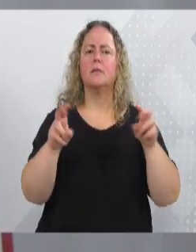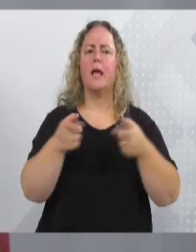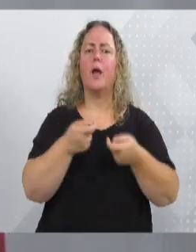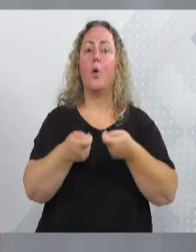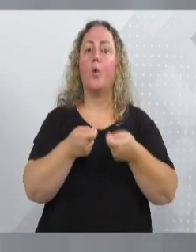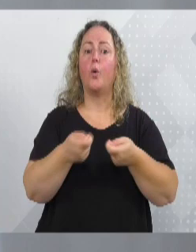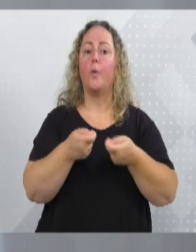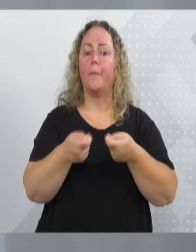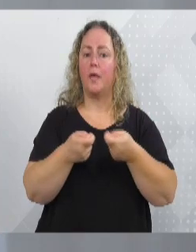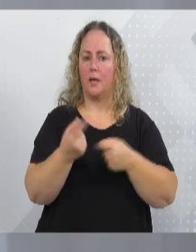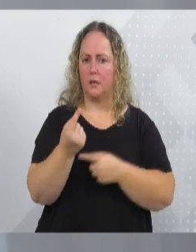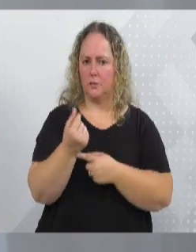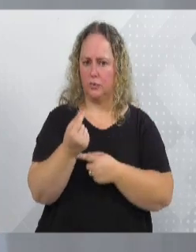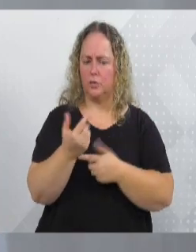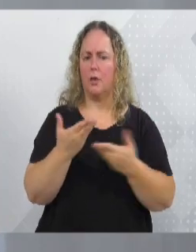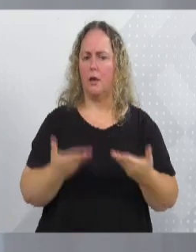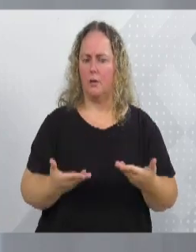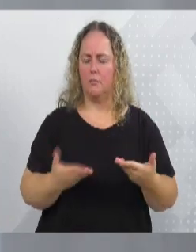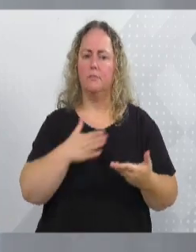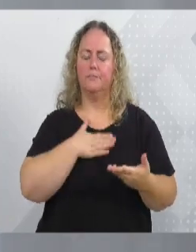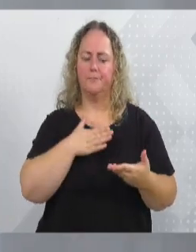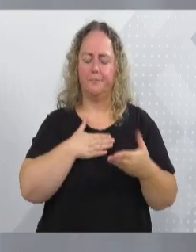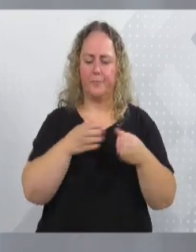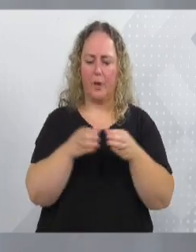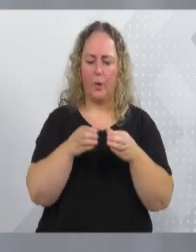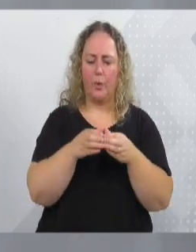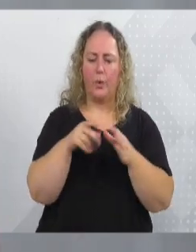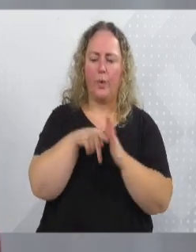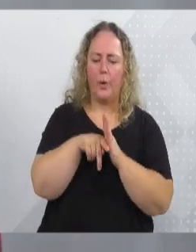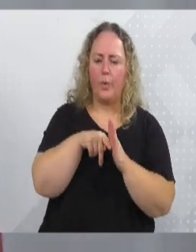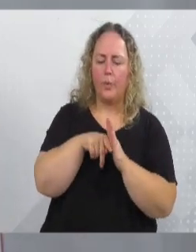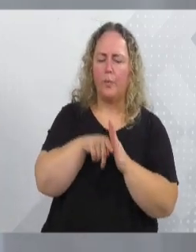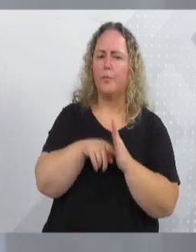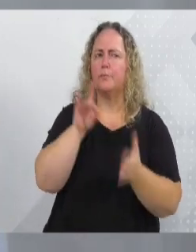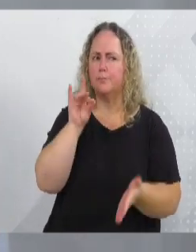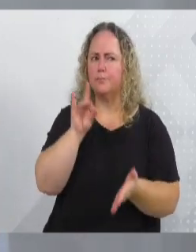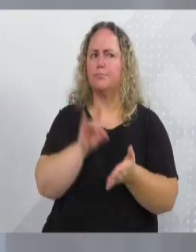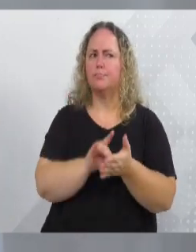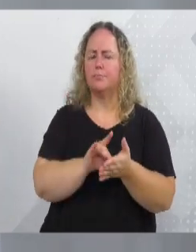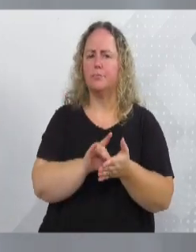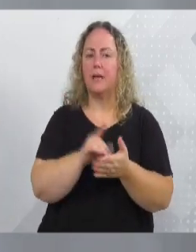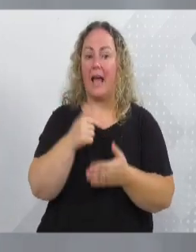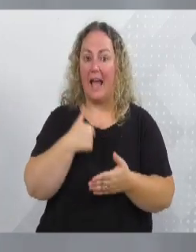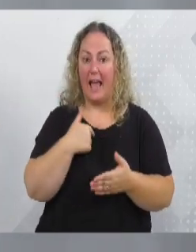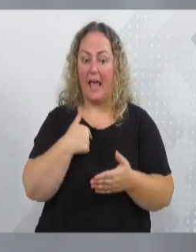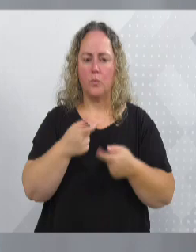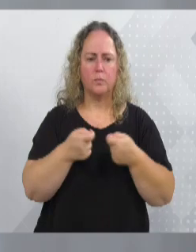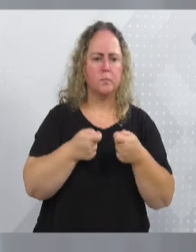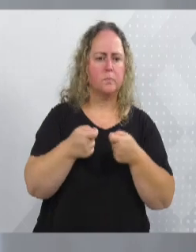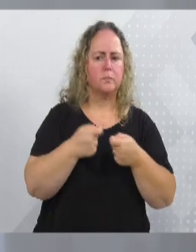econômica, que é a qual a minha equipe fez uma pesquisa, e aí eu realmente fiquei, como economista,